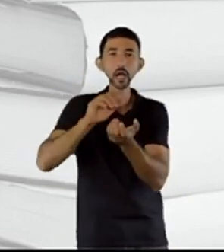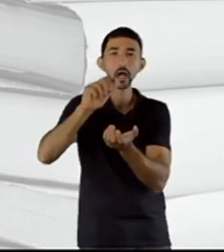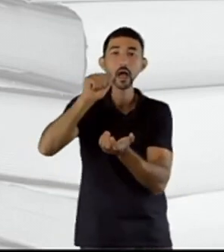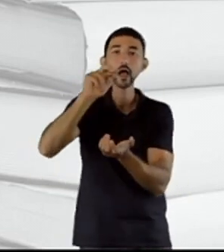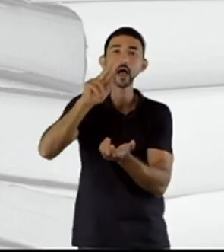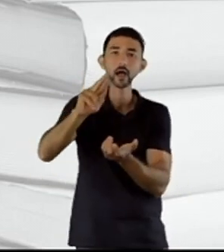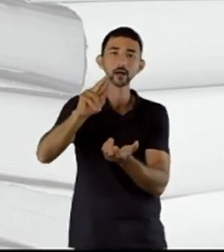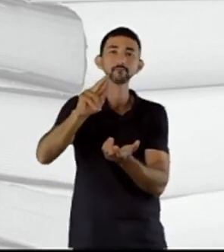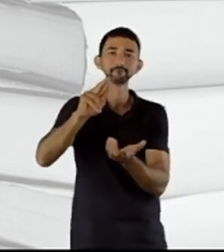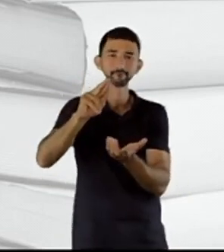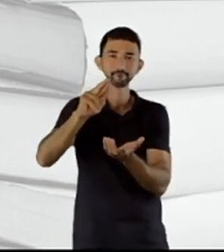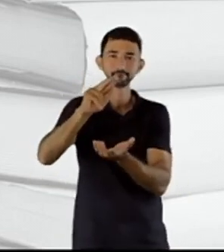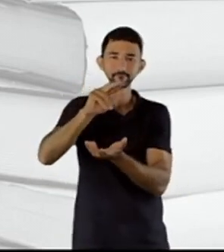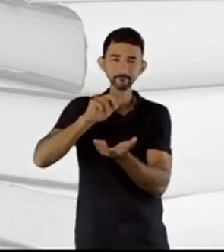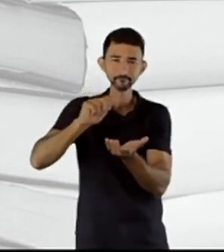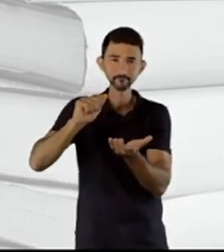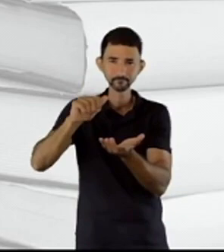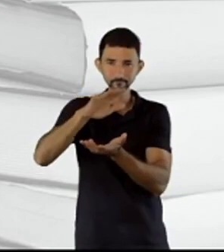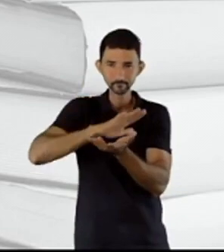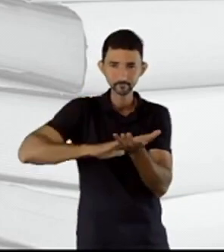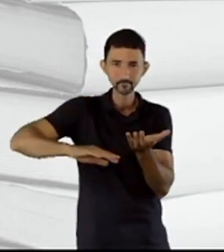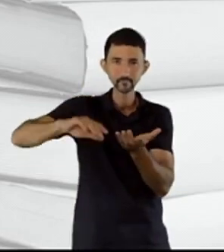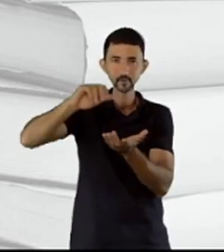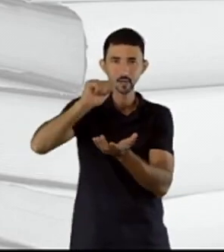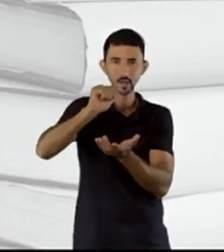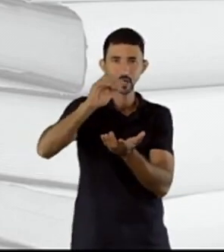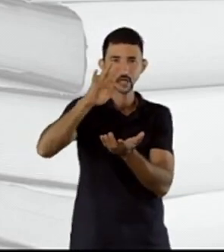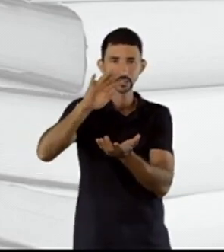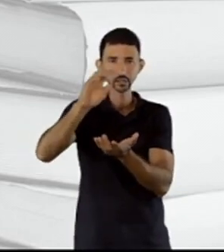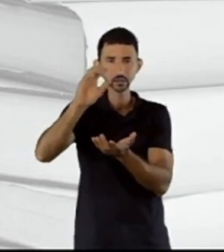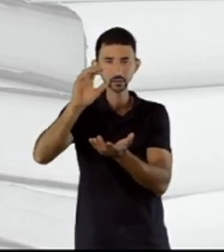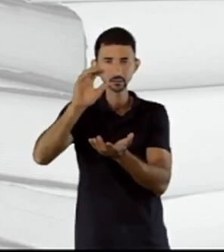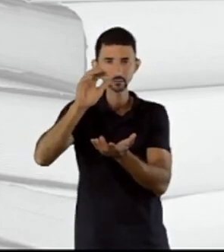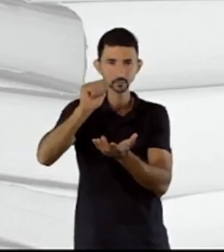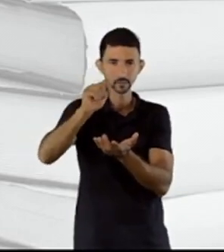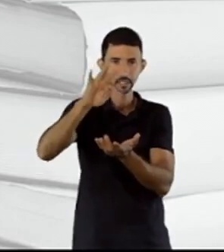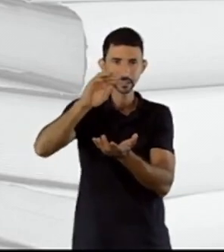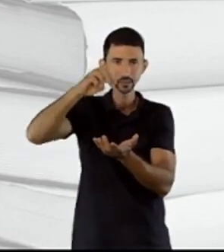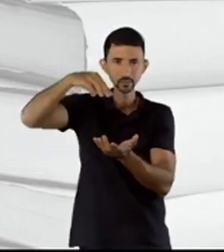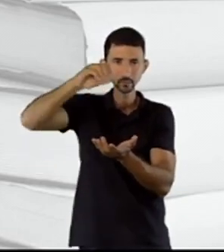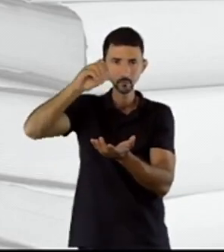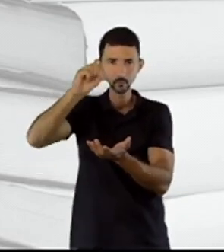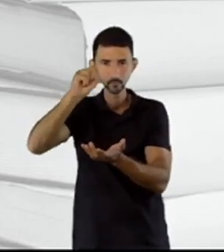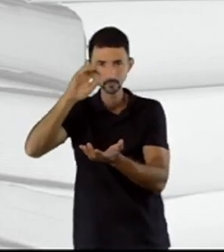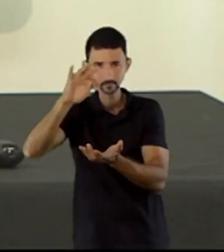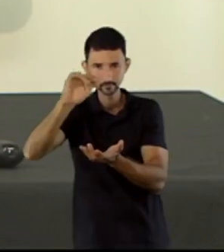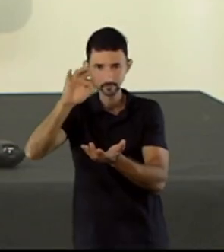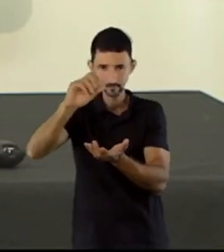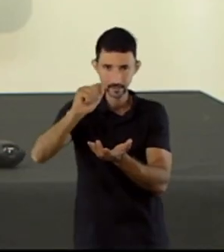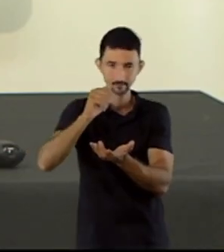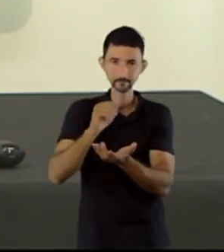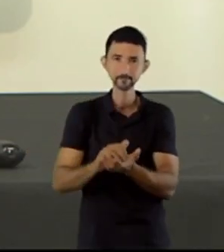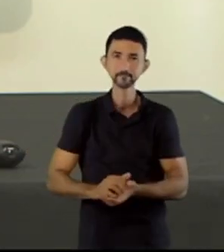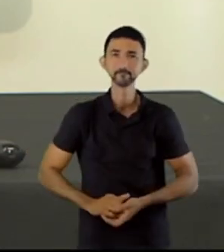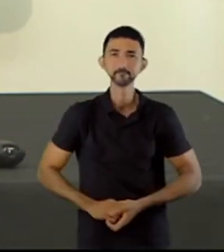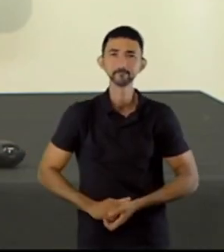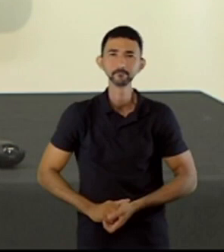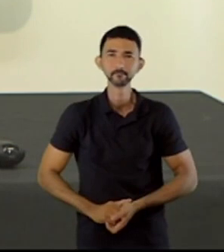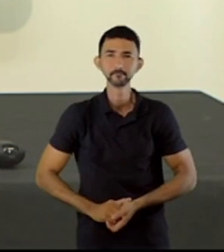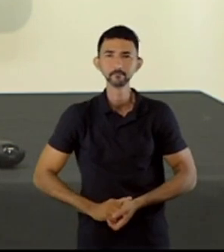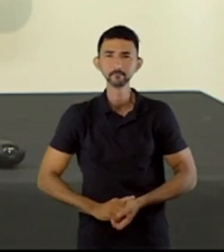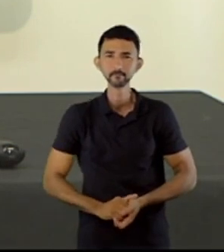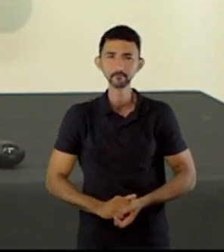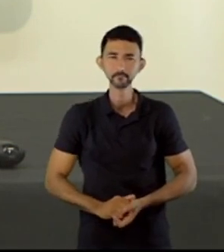ar, né? Ao ar que envolve o planeta Terra. Se você prestar atenção,